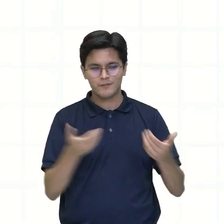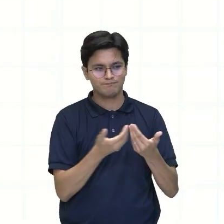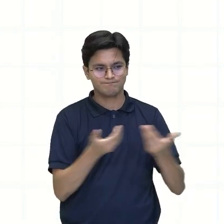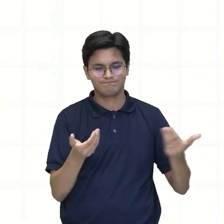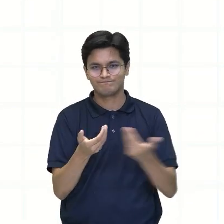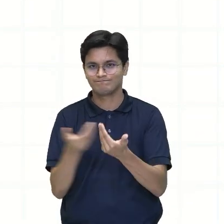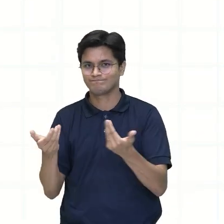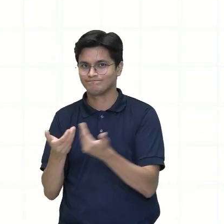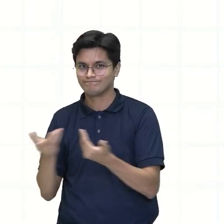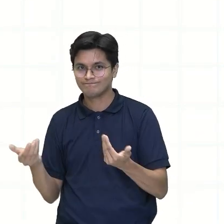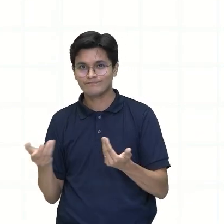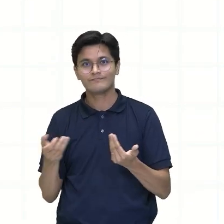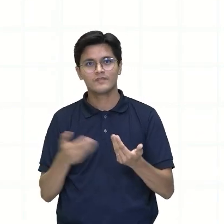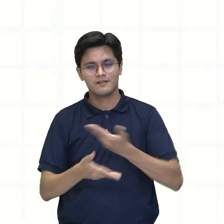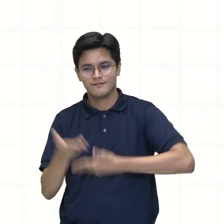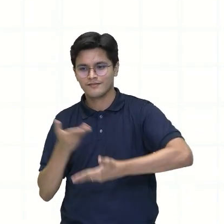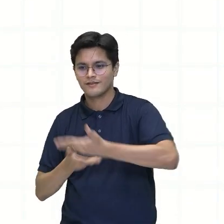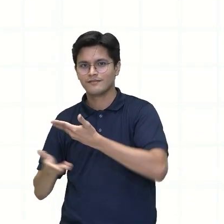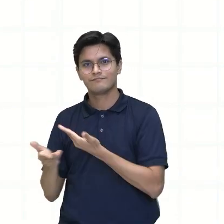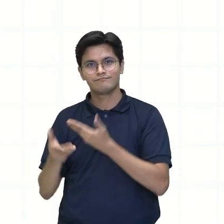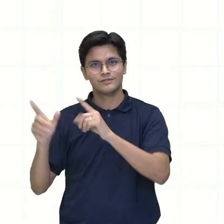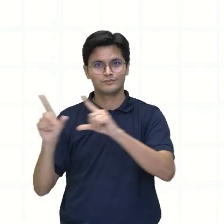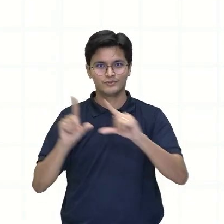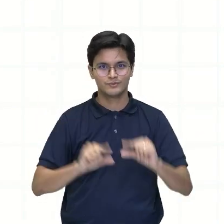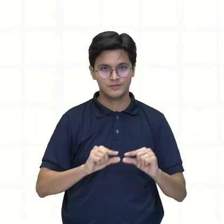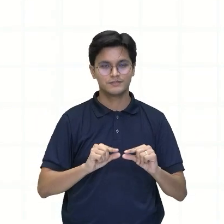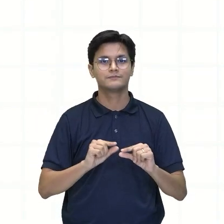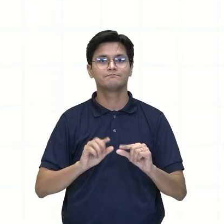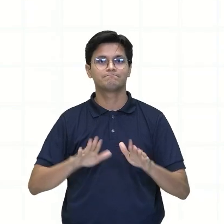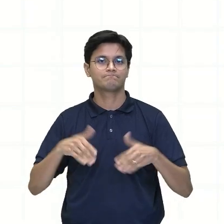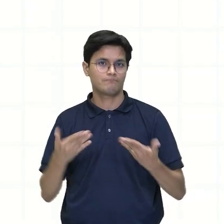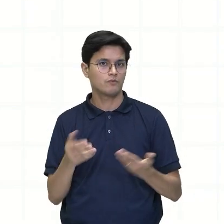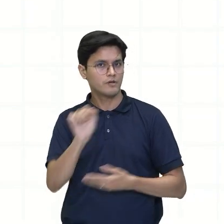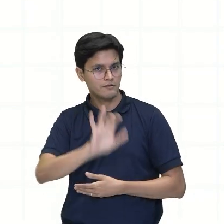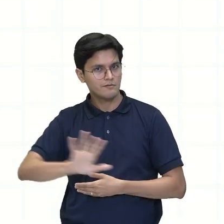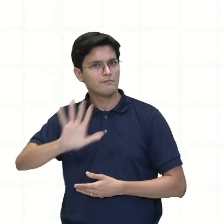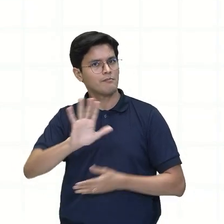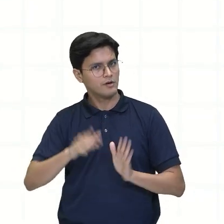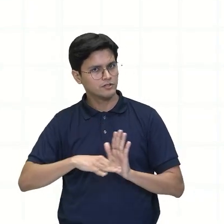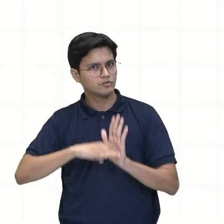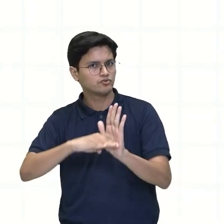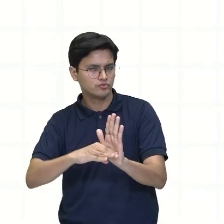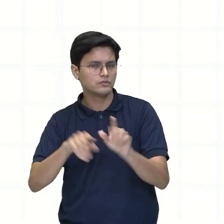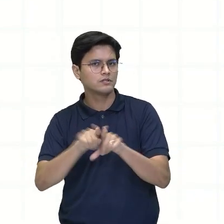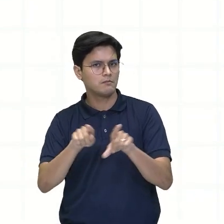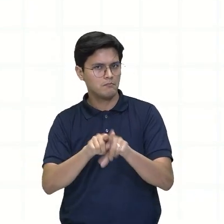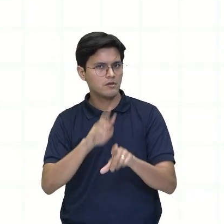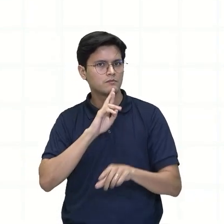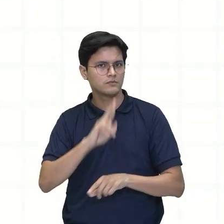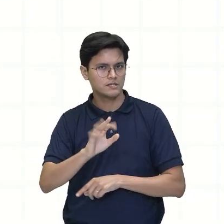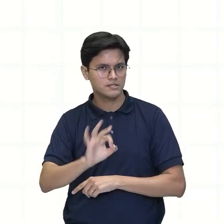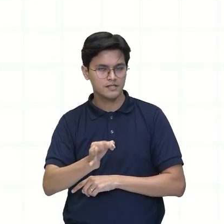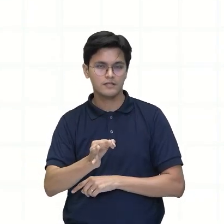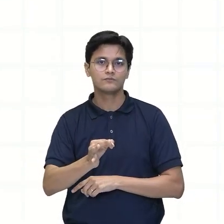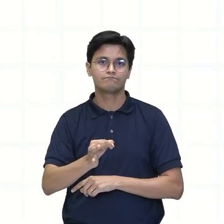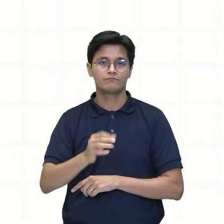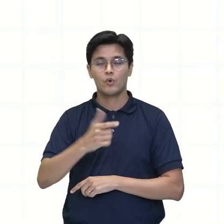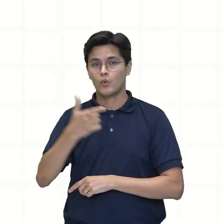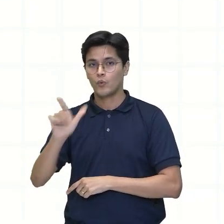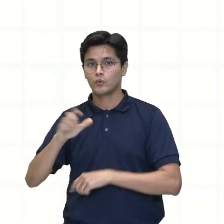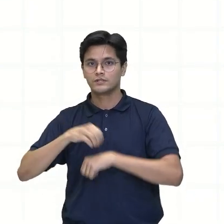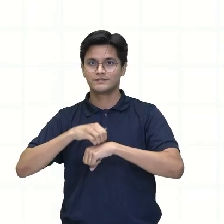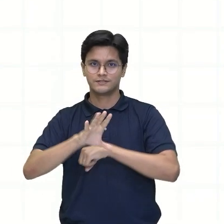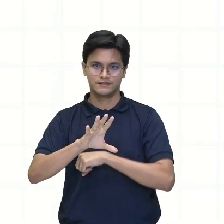ajuda bastante, tá, gente? Na hora de responder. E aí, uma outra dica.